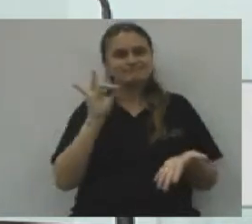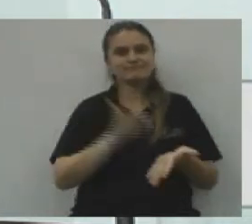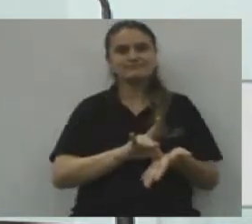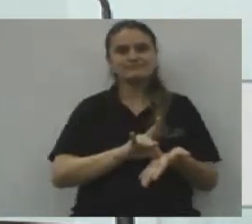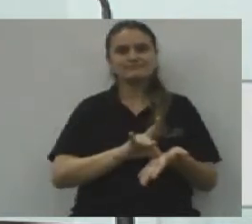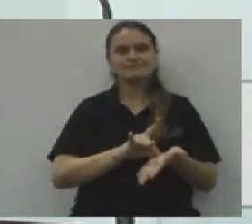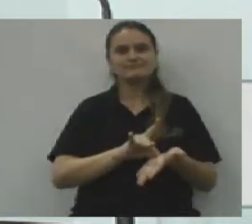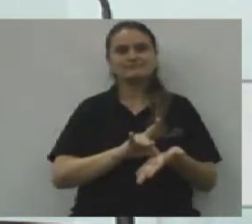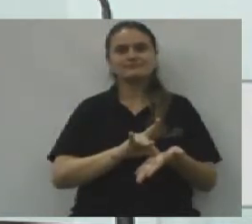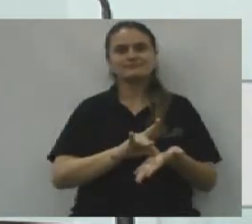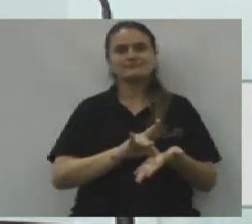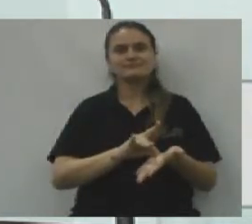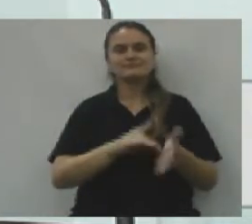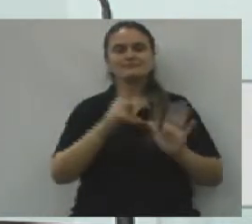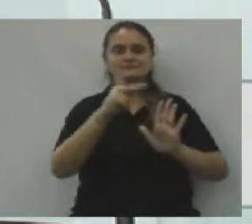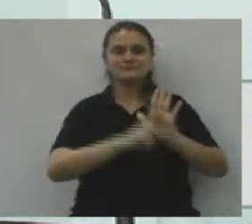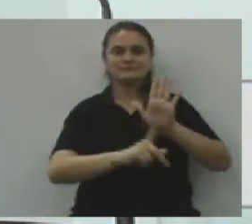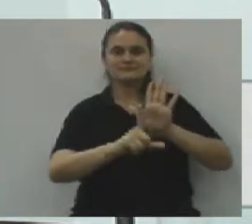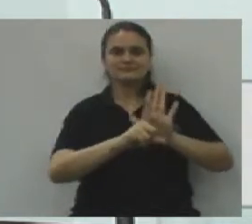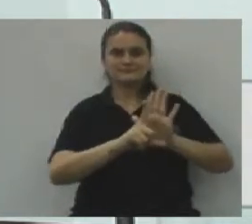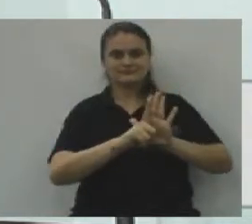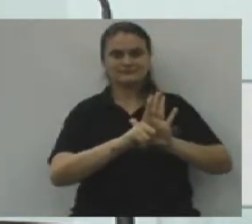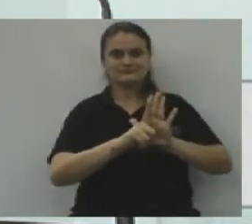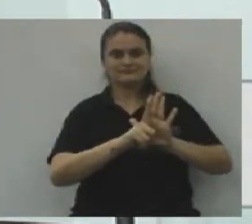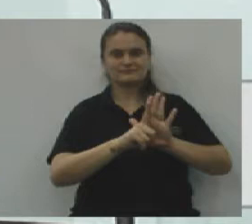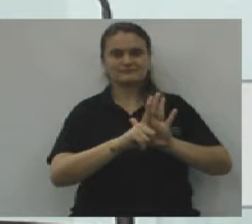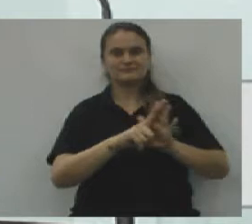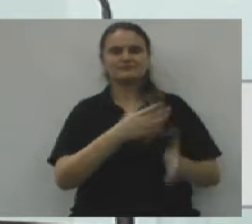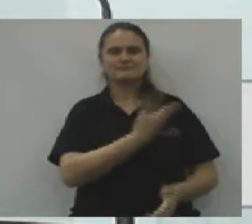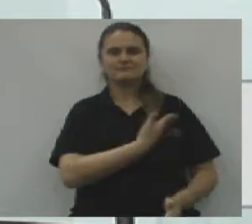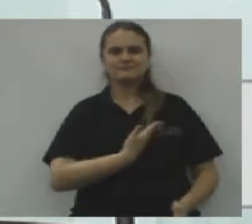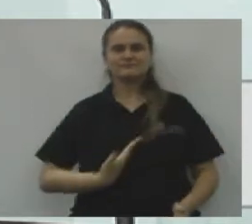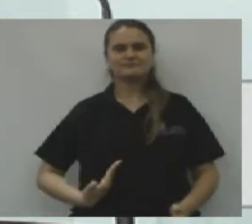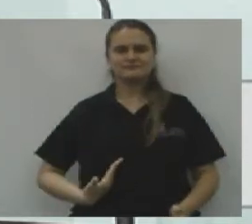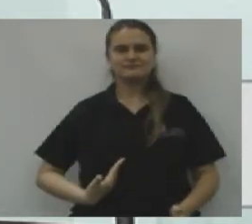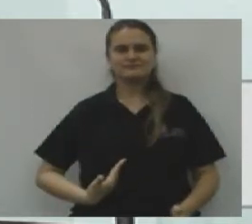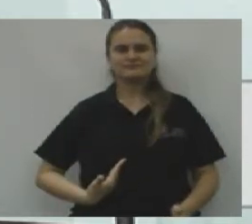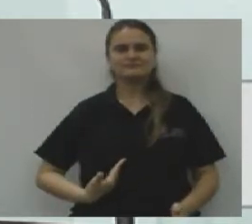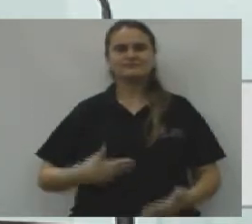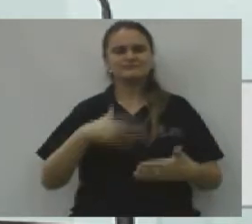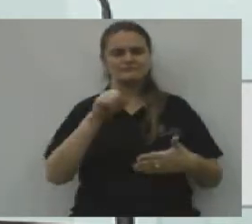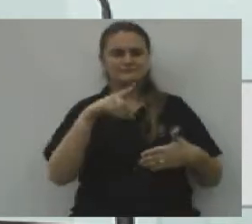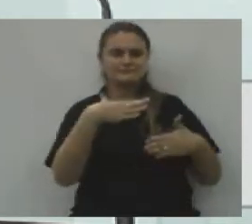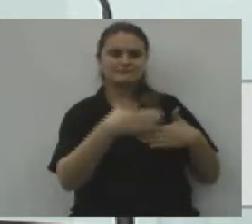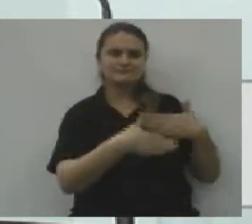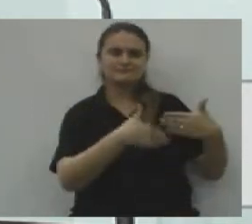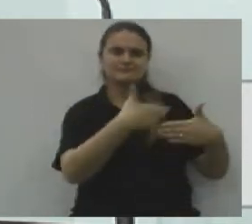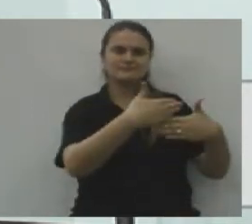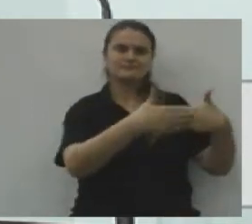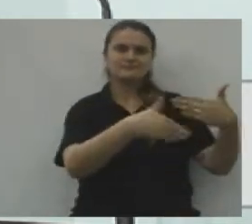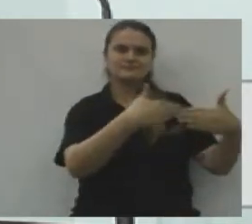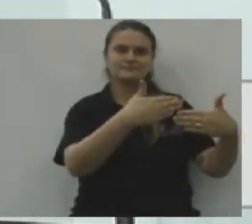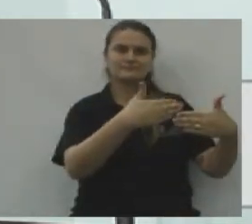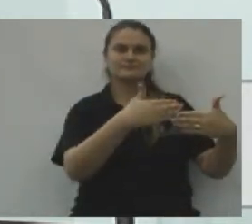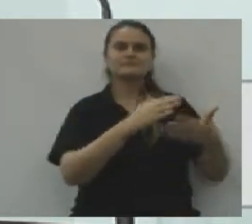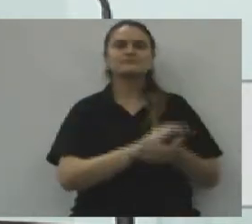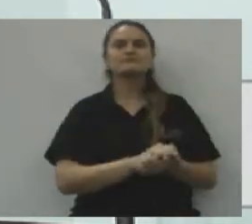oficializando um projeto de governo, de sequência, de continuidade.